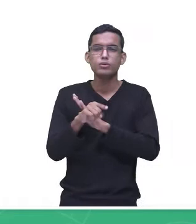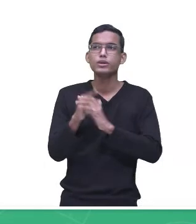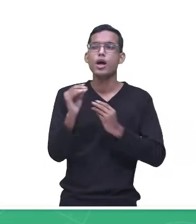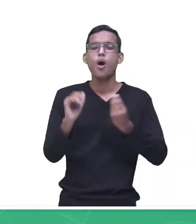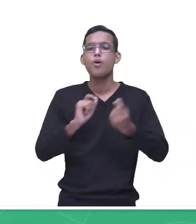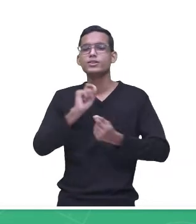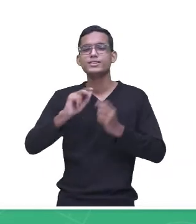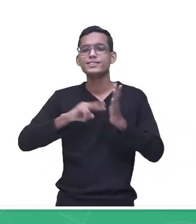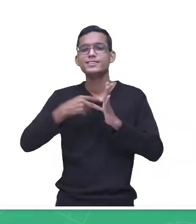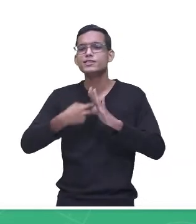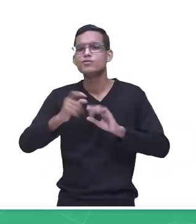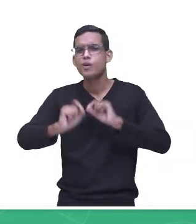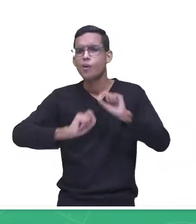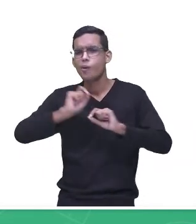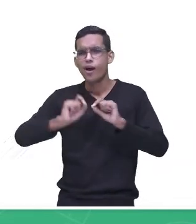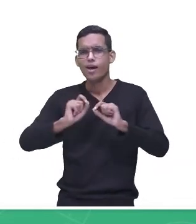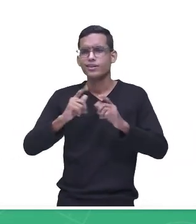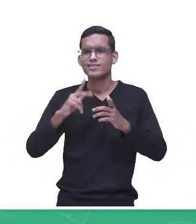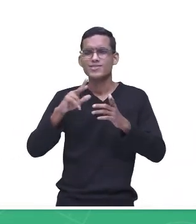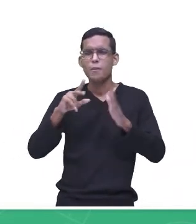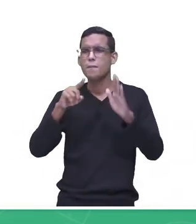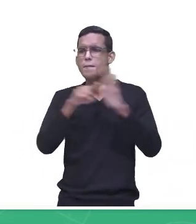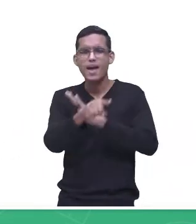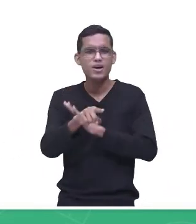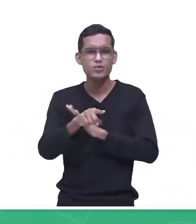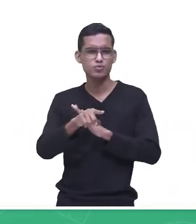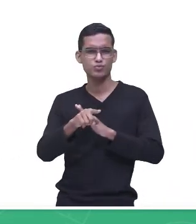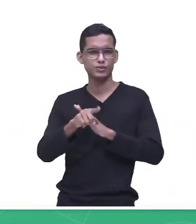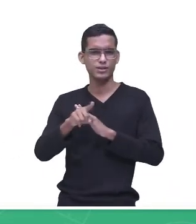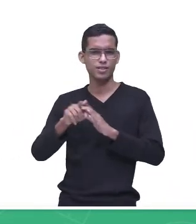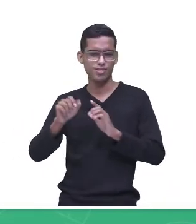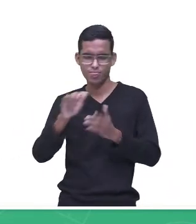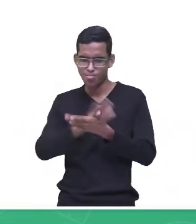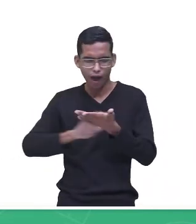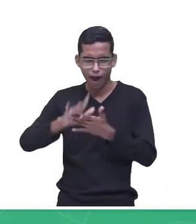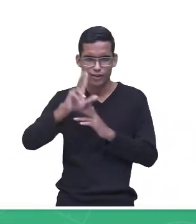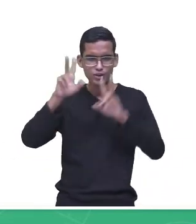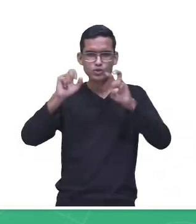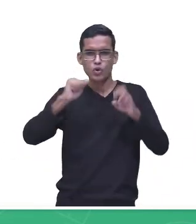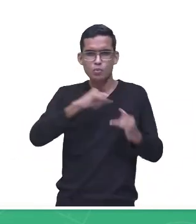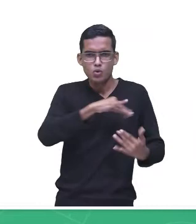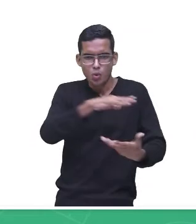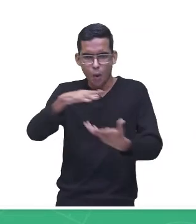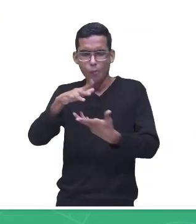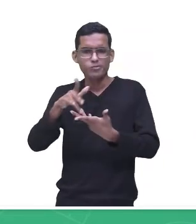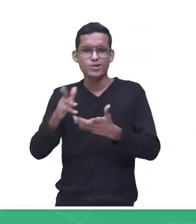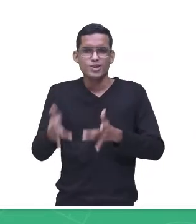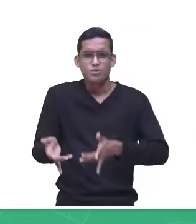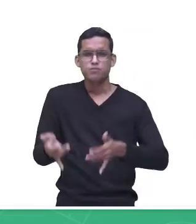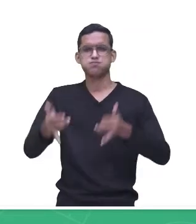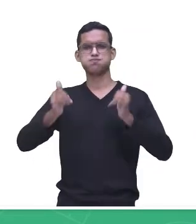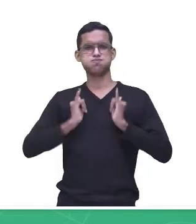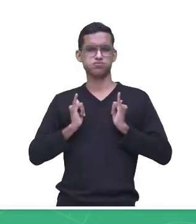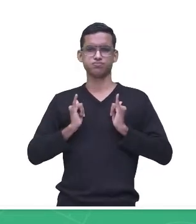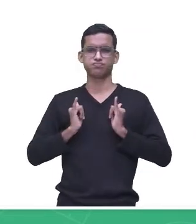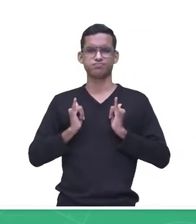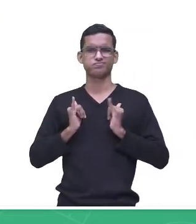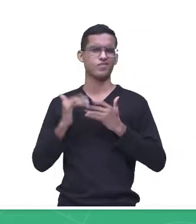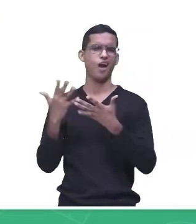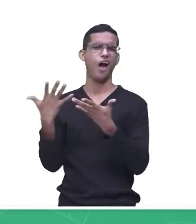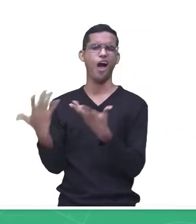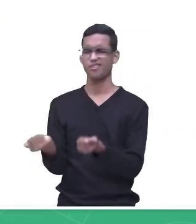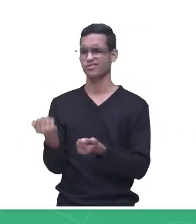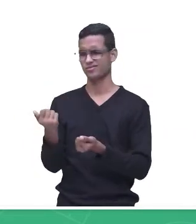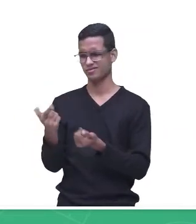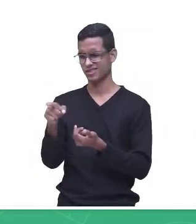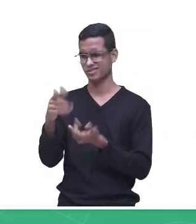se questionam, não vão atrás de nada, eles estão o quê? Acomodados, aceitando as coisas como elas